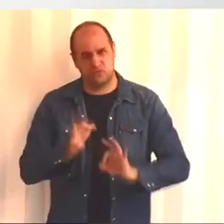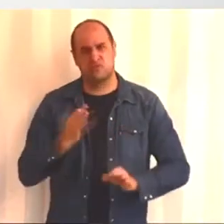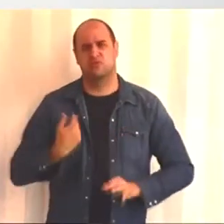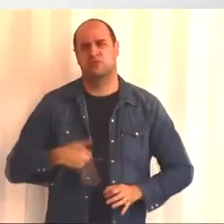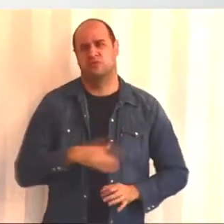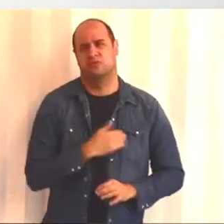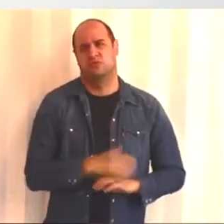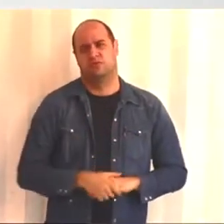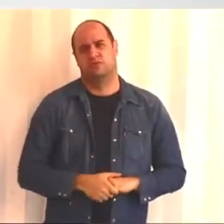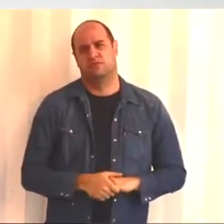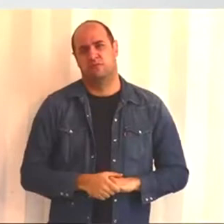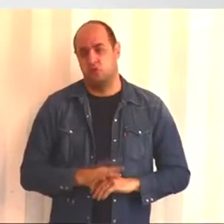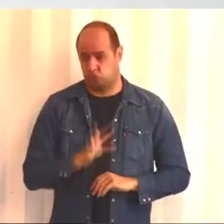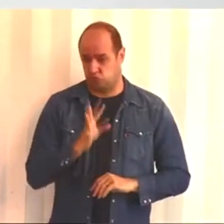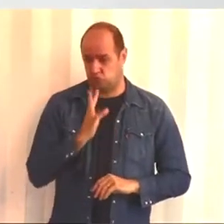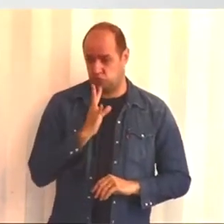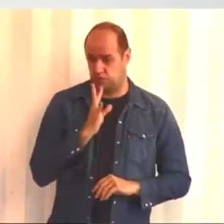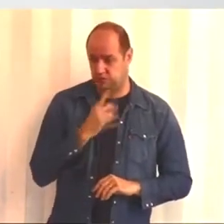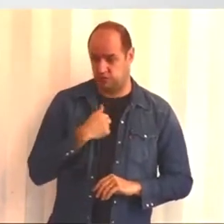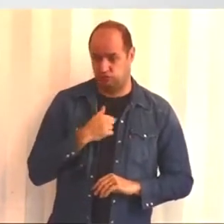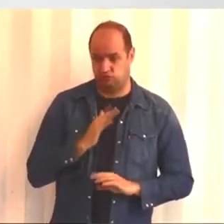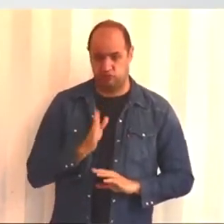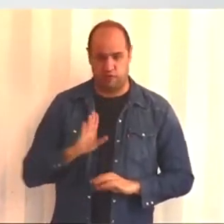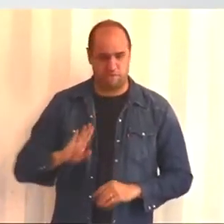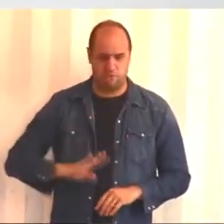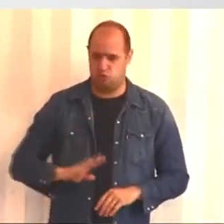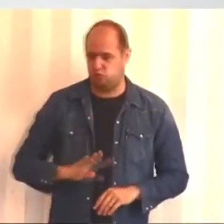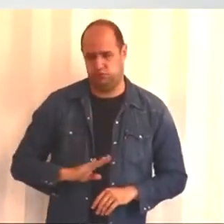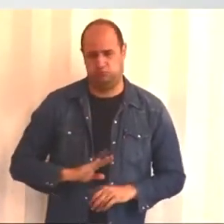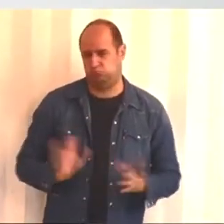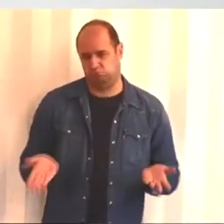não podemos reconhecer, eu não posso dizer que já passei fome.